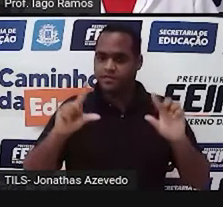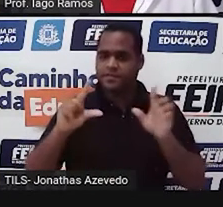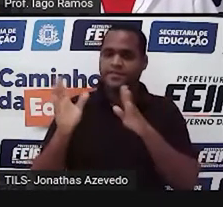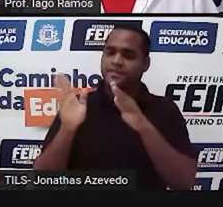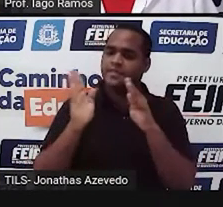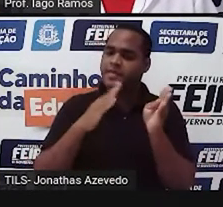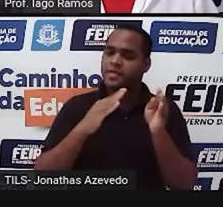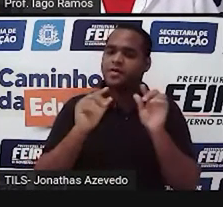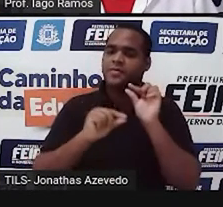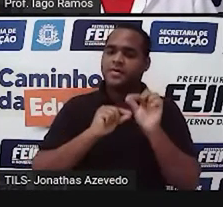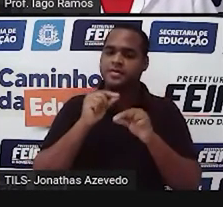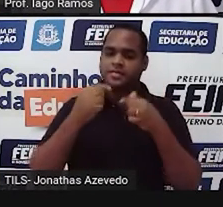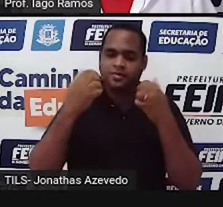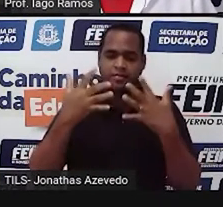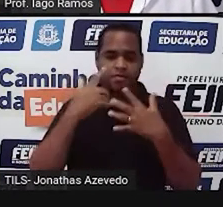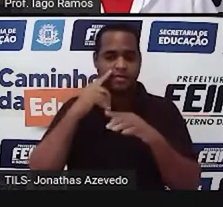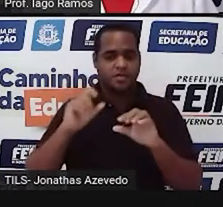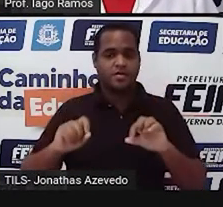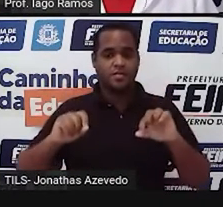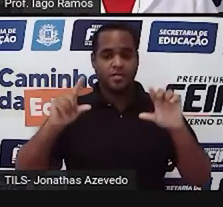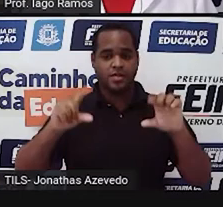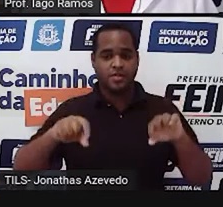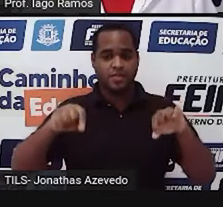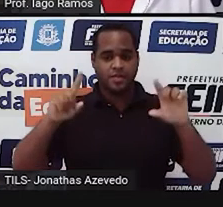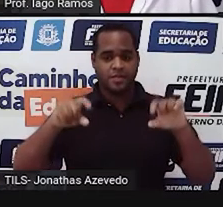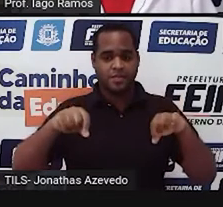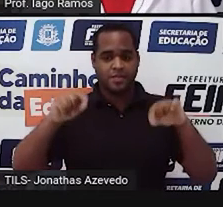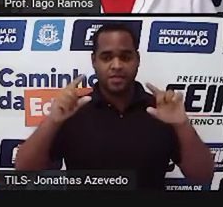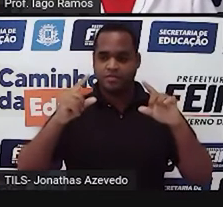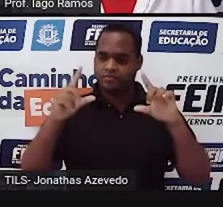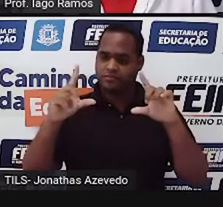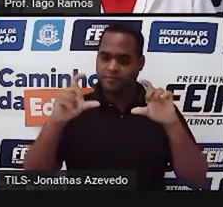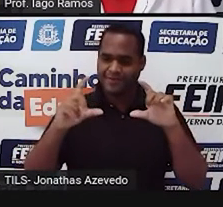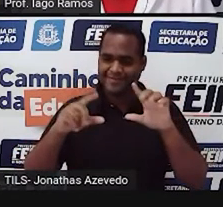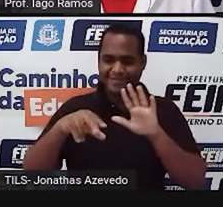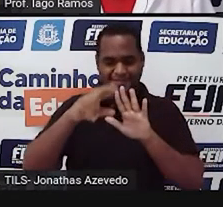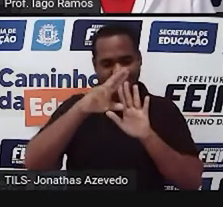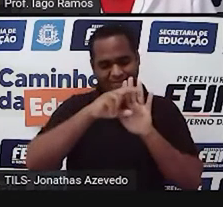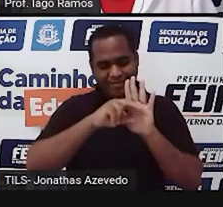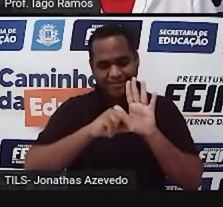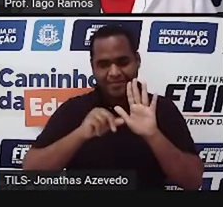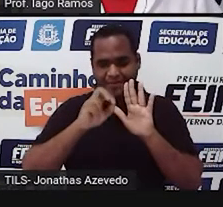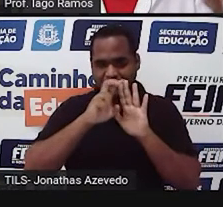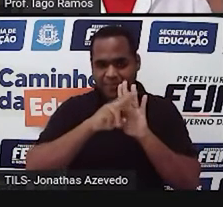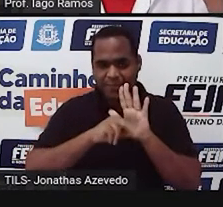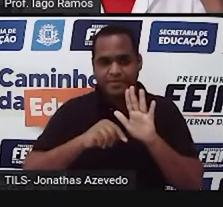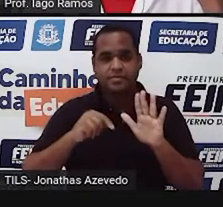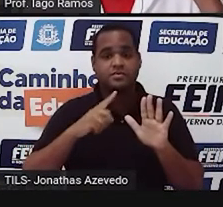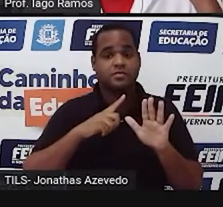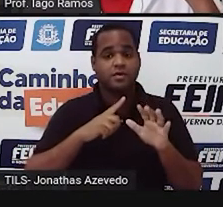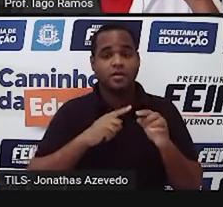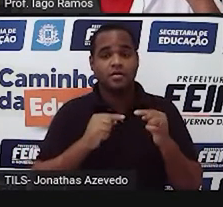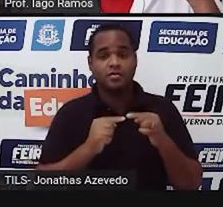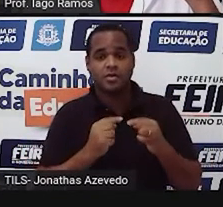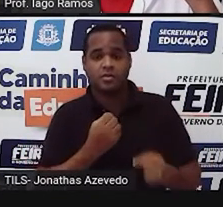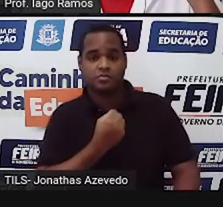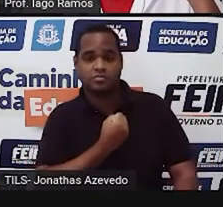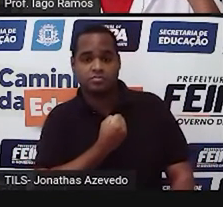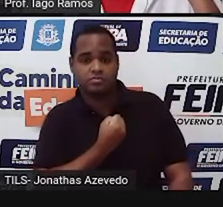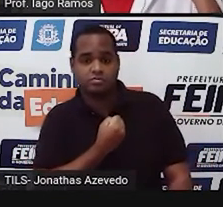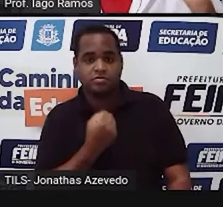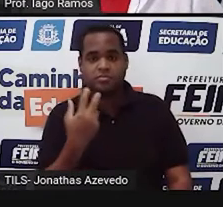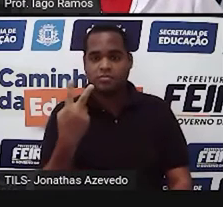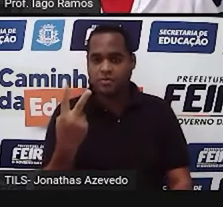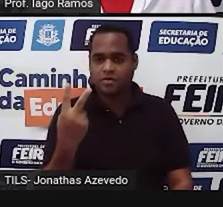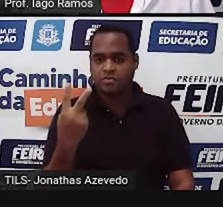virar tá vão aparecer aí imagens e essas imagens tem a ver com dois Olha